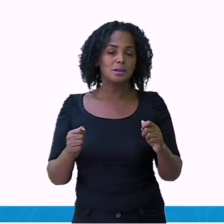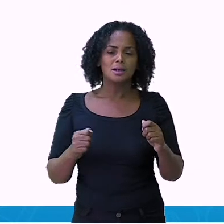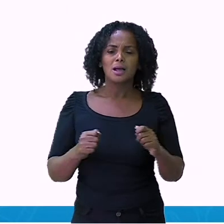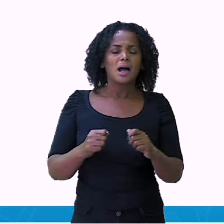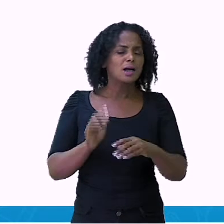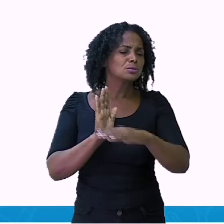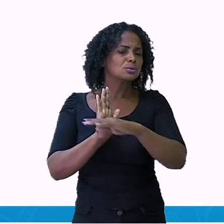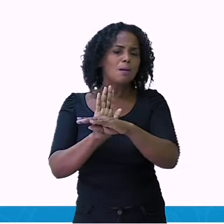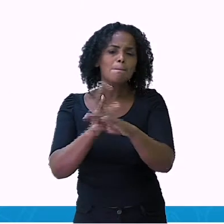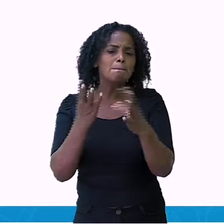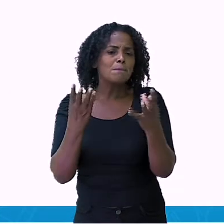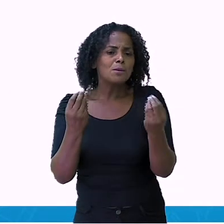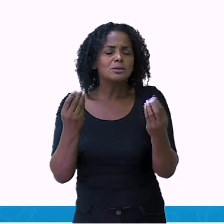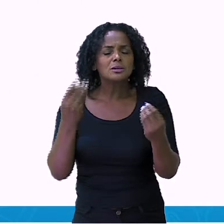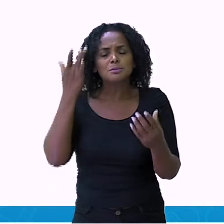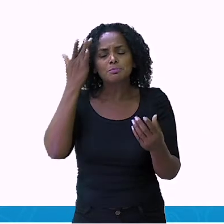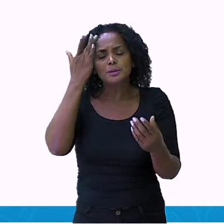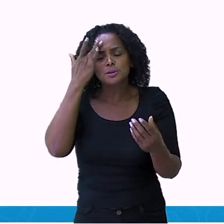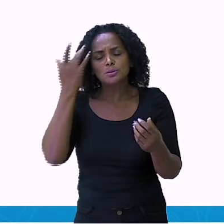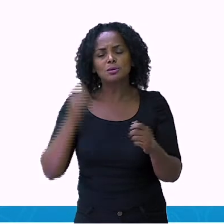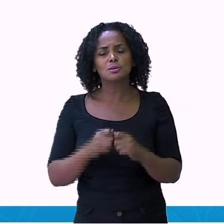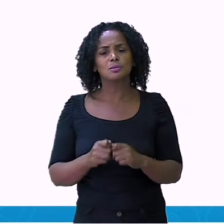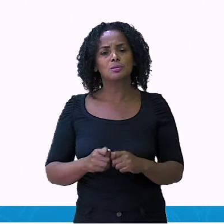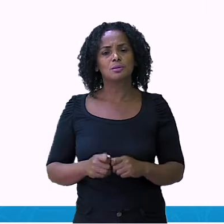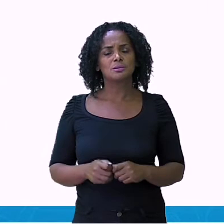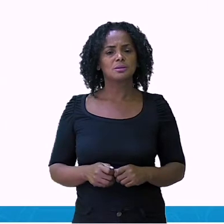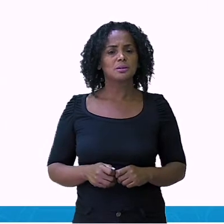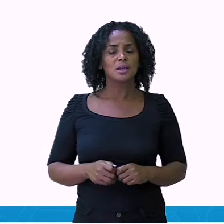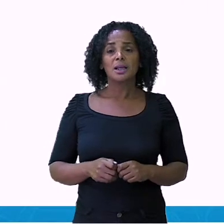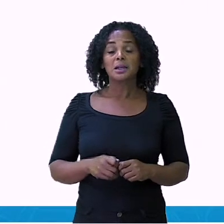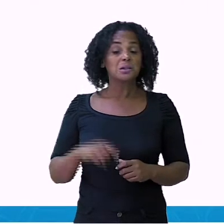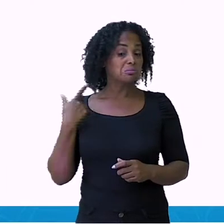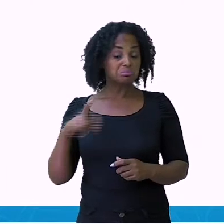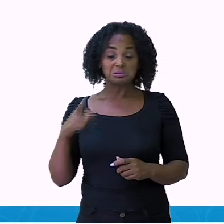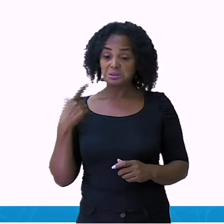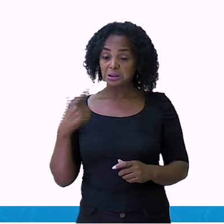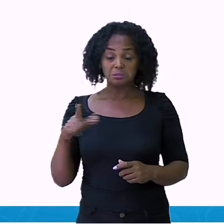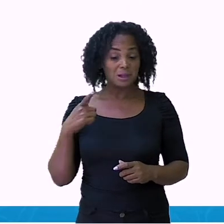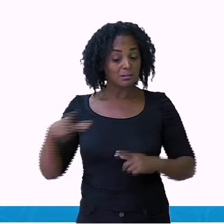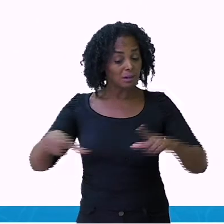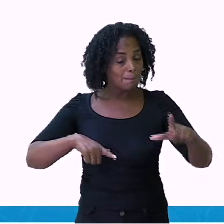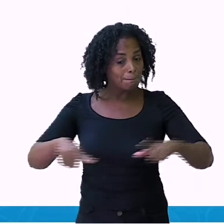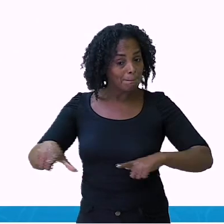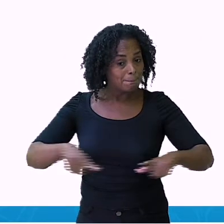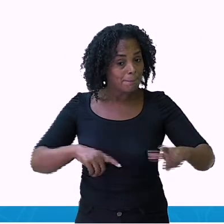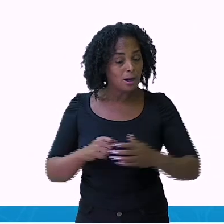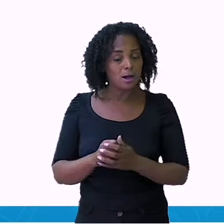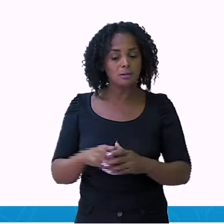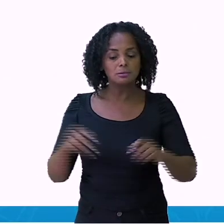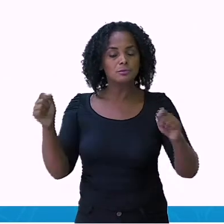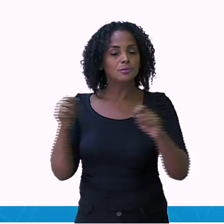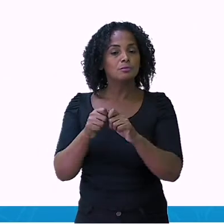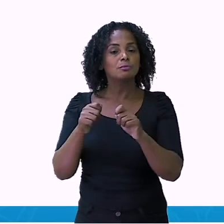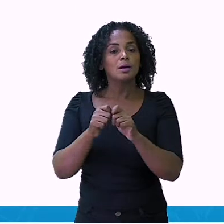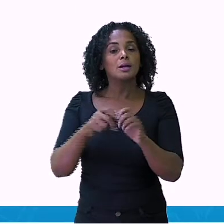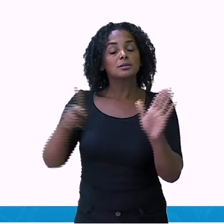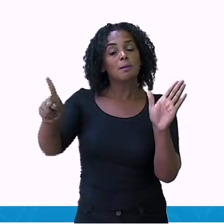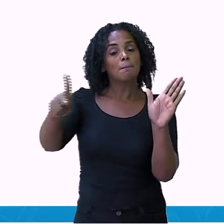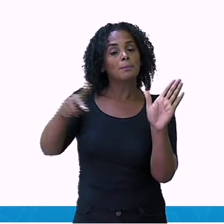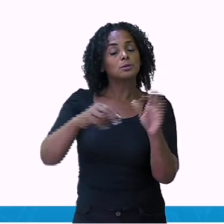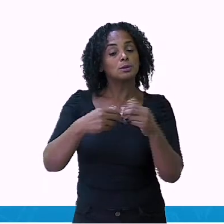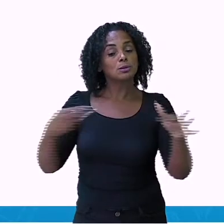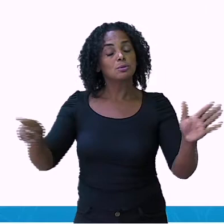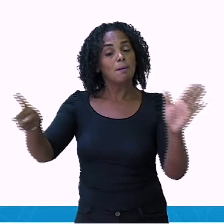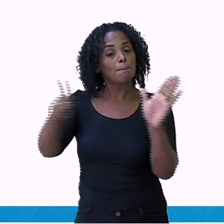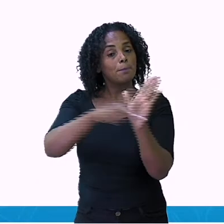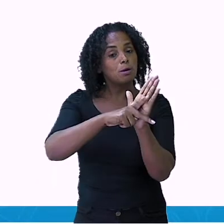obra, aquelas pessoas, né, que são autônomas e fazem aí os seus produtos e vendem nas